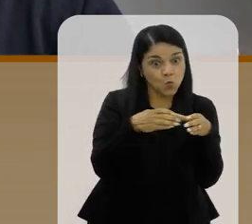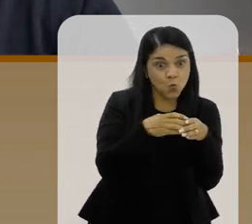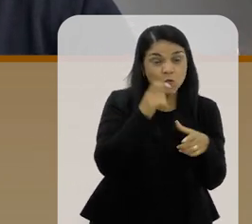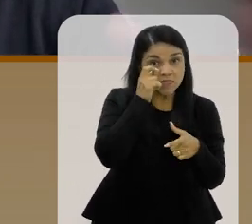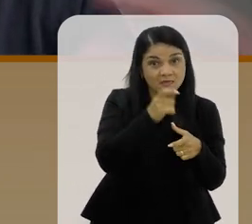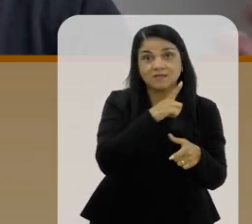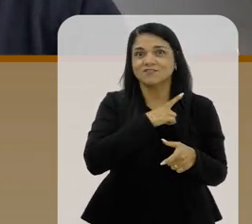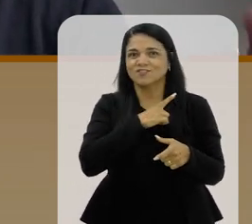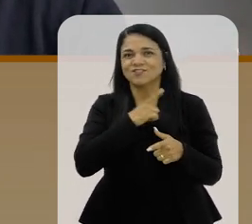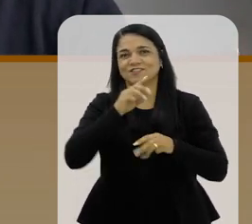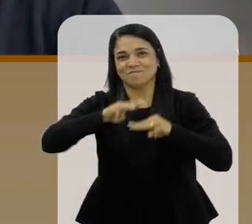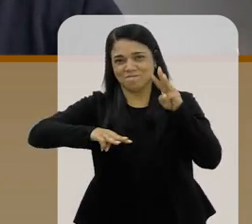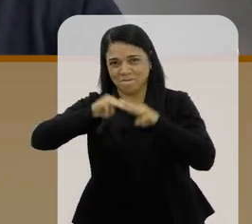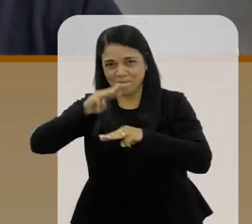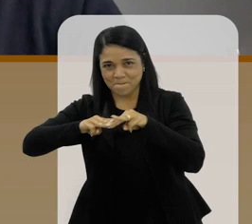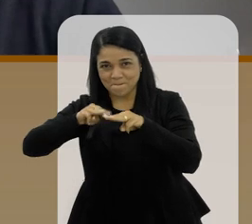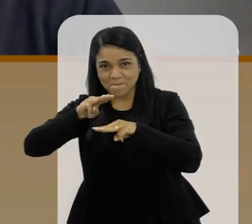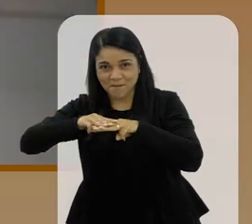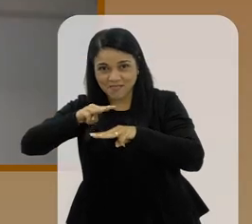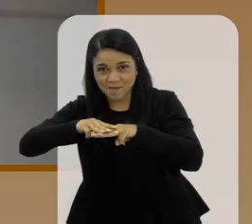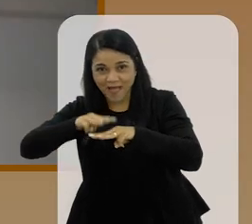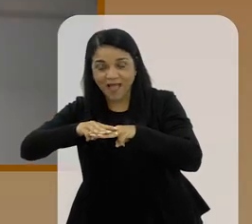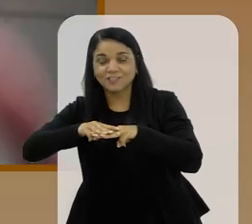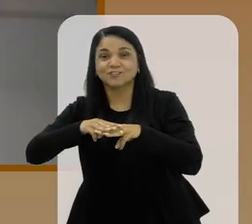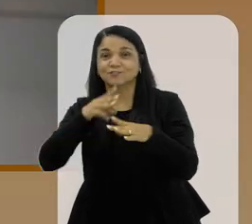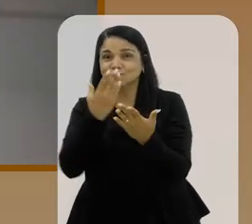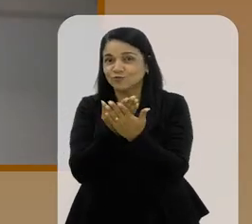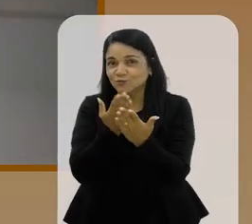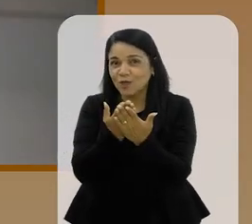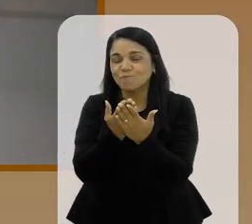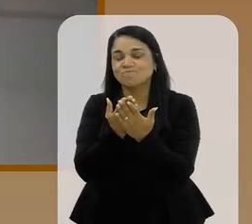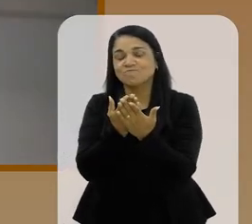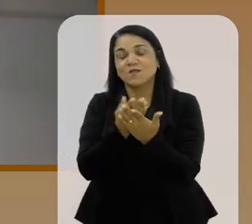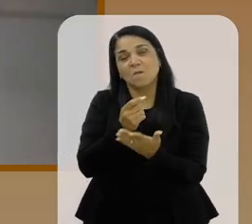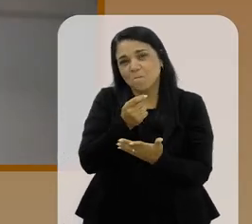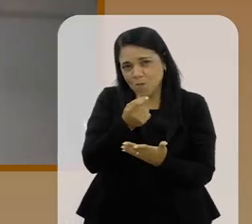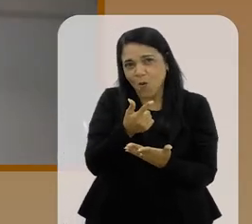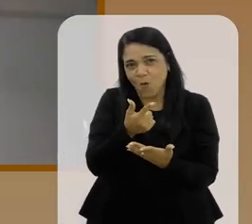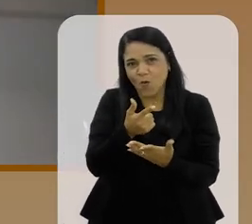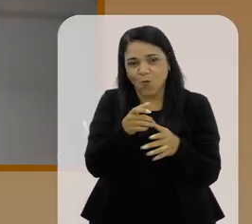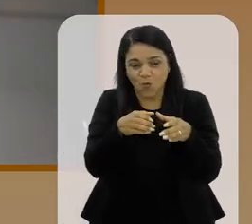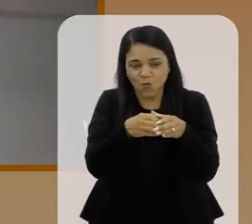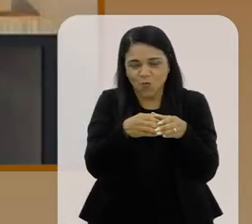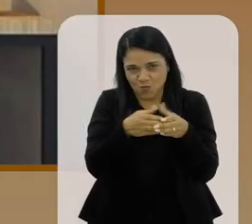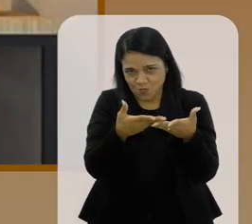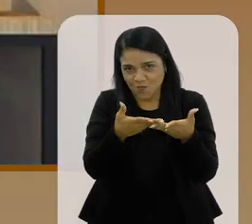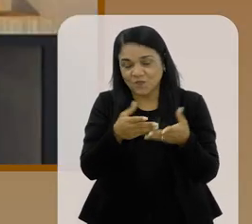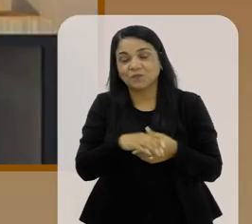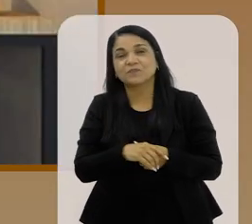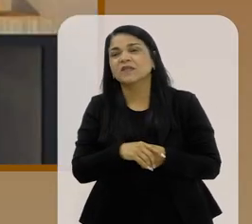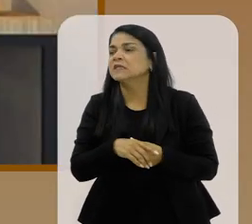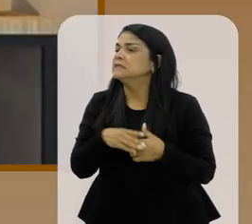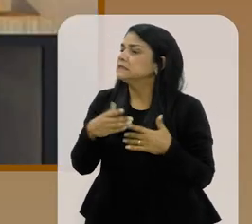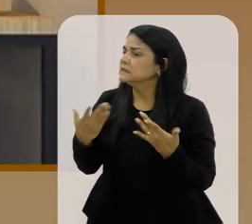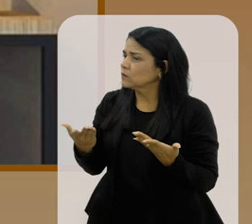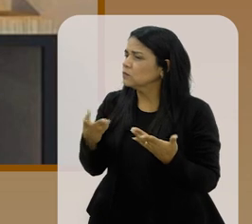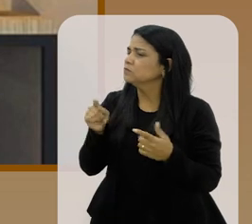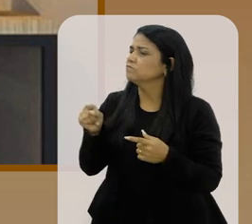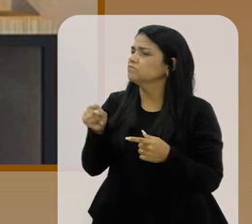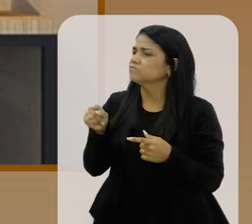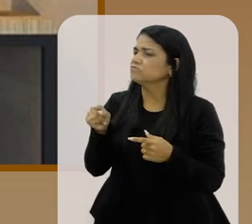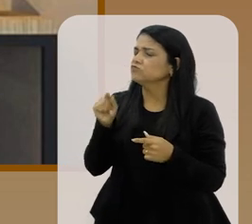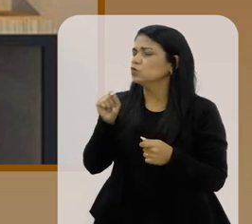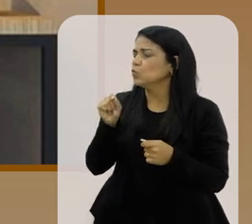se interessar com isso. Era uma maneira de conectar pessoas que não, um pouco raras, né? E aí,